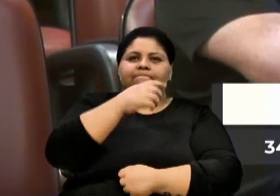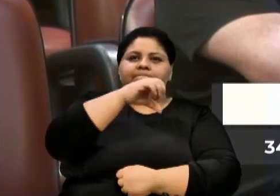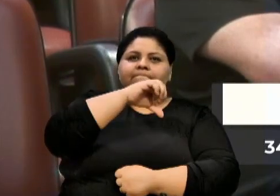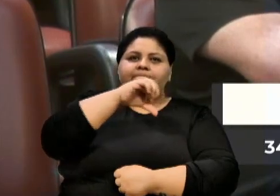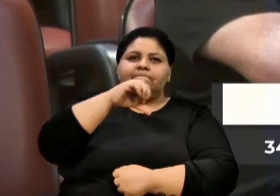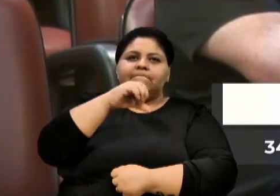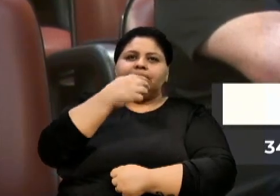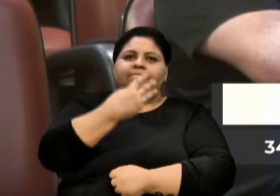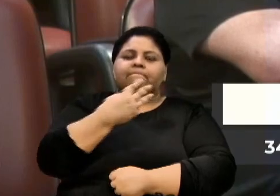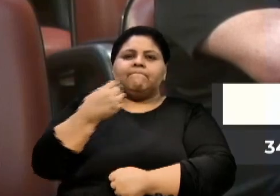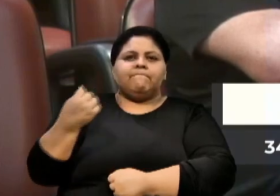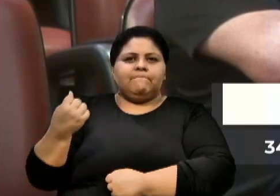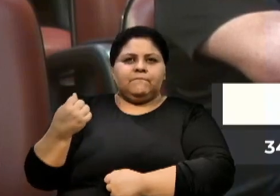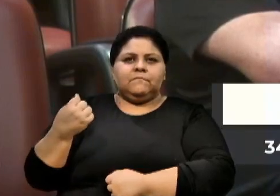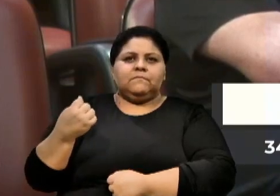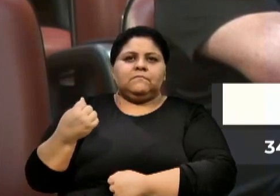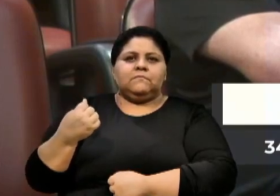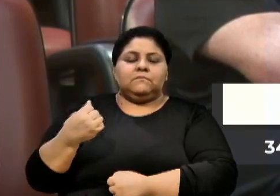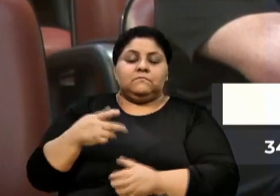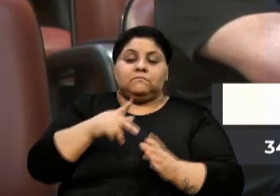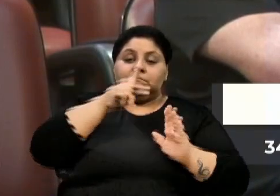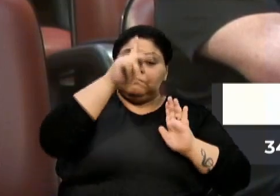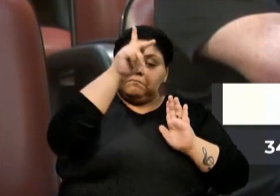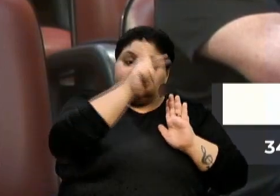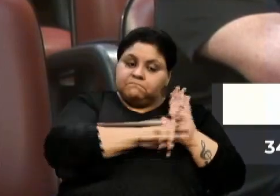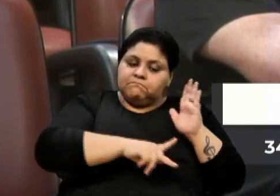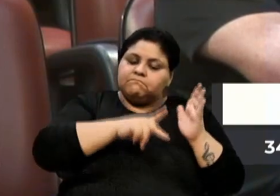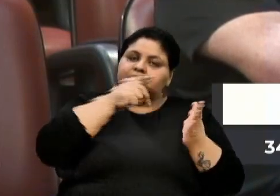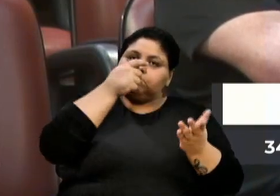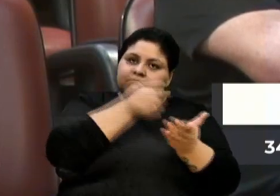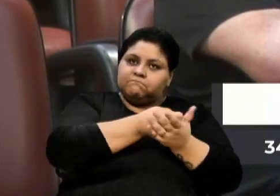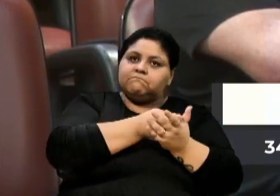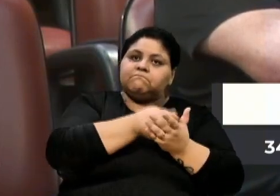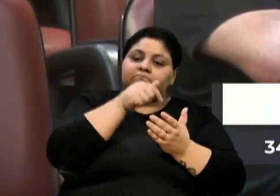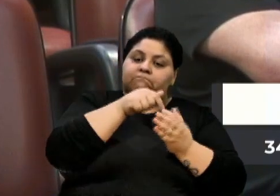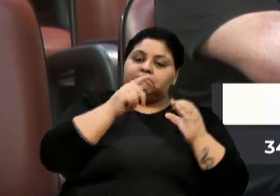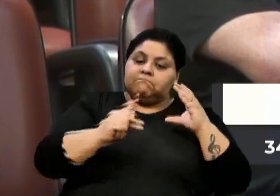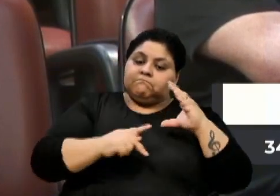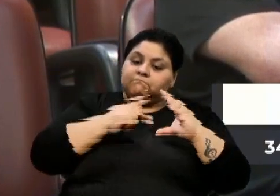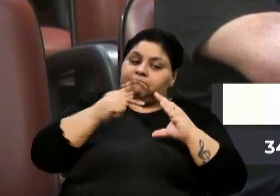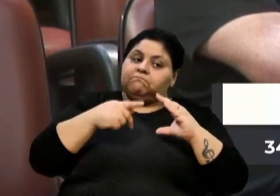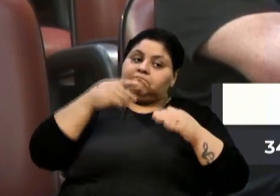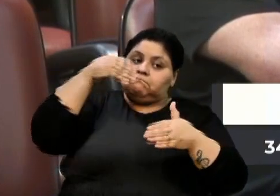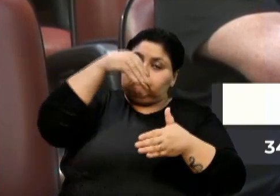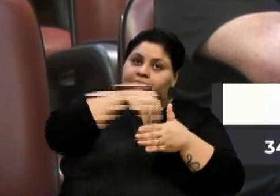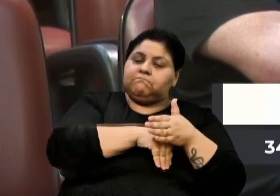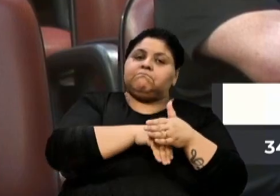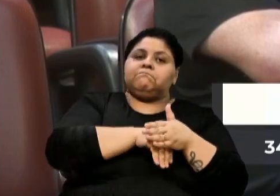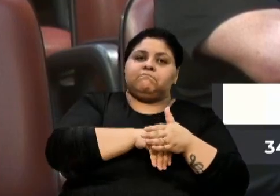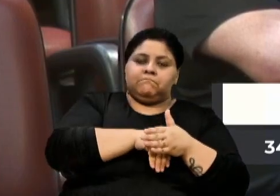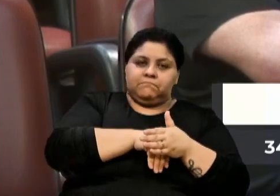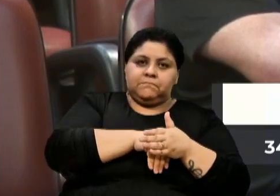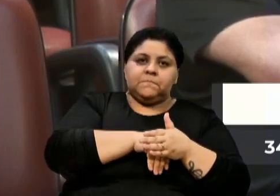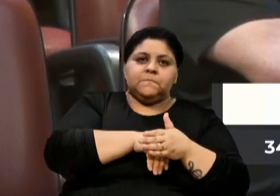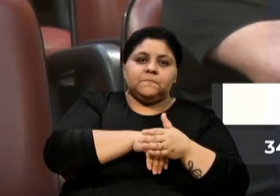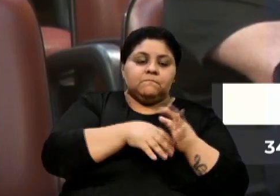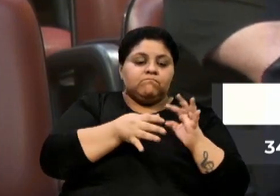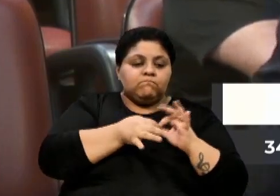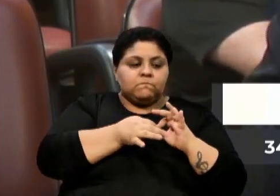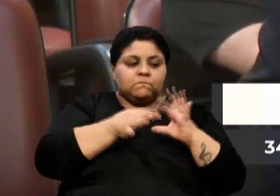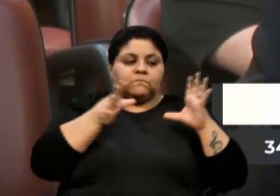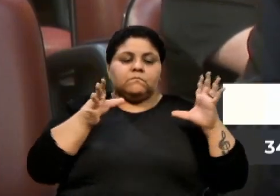1936. E esse projeto que foi autorizado aqui por nós vereadores que votamos, que deu a liberdade,